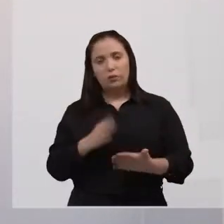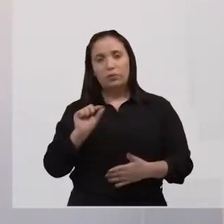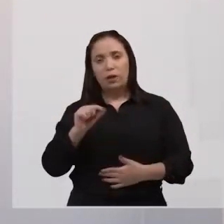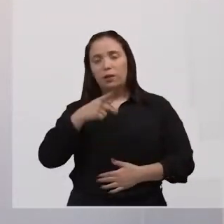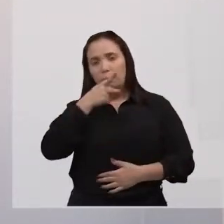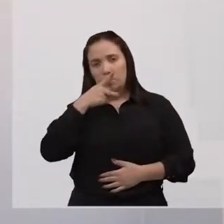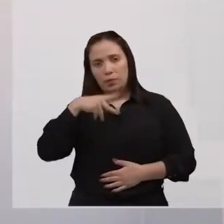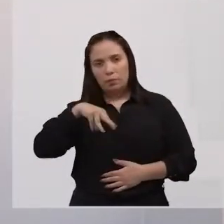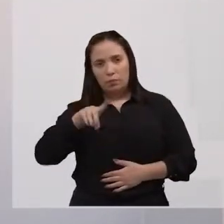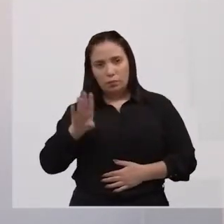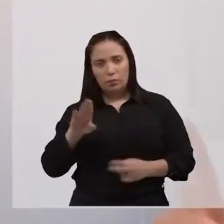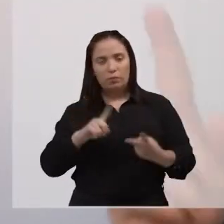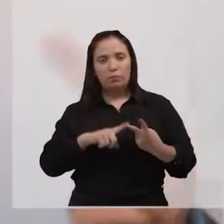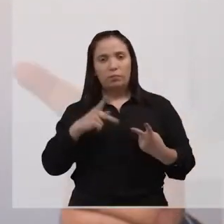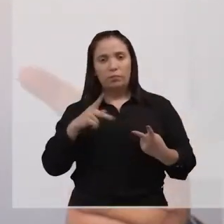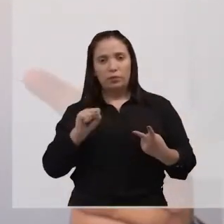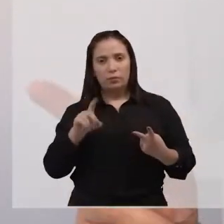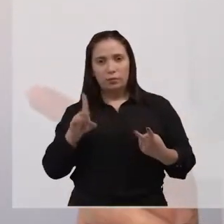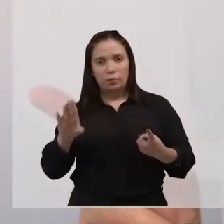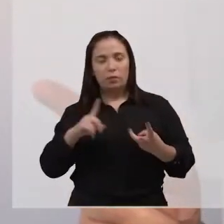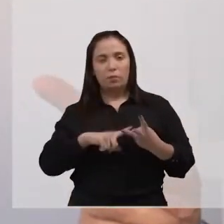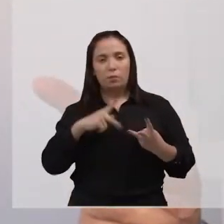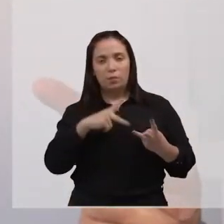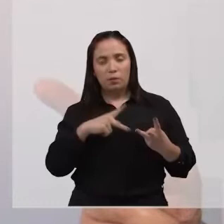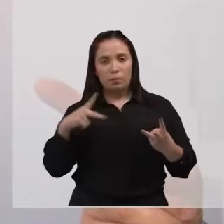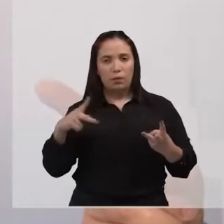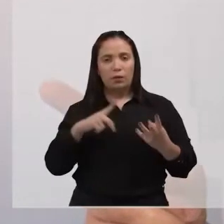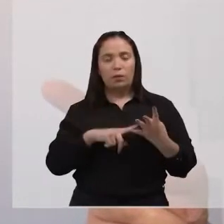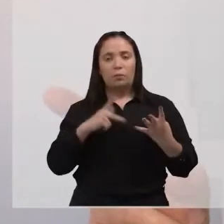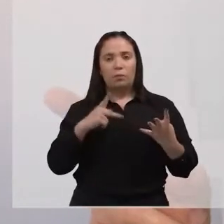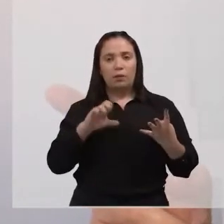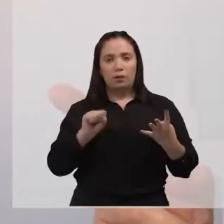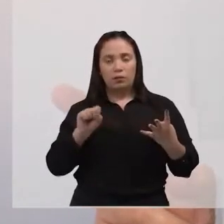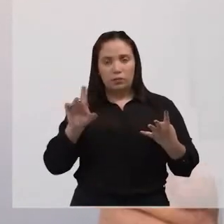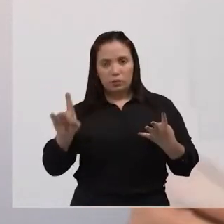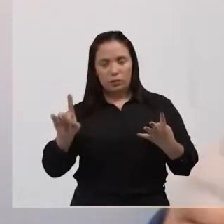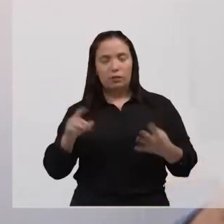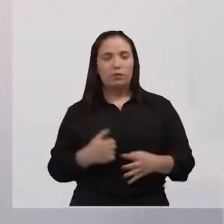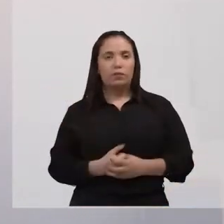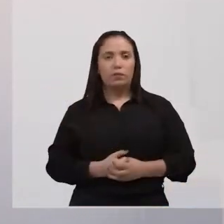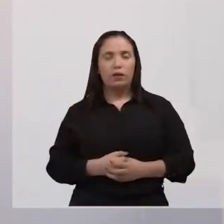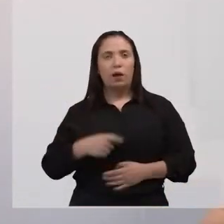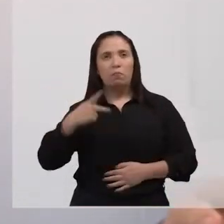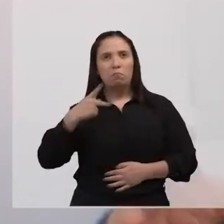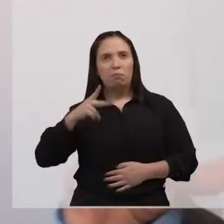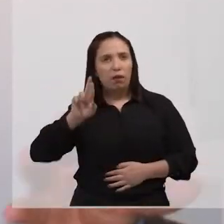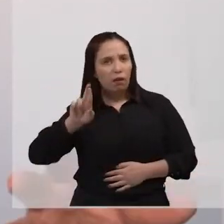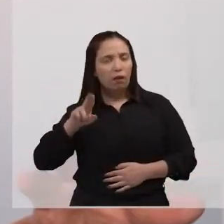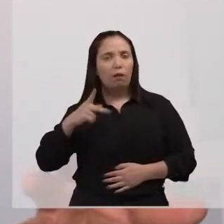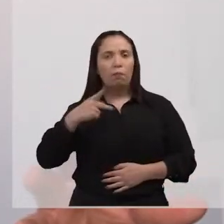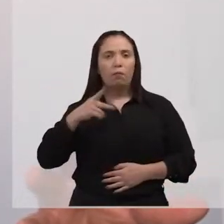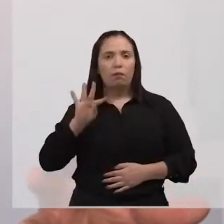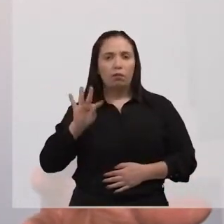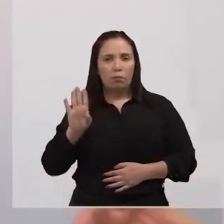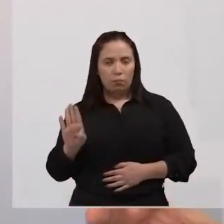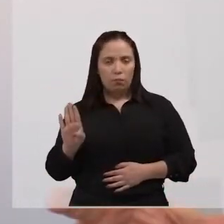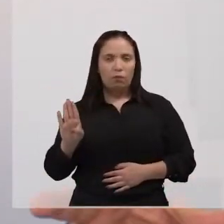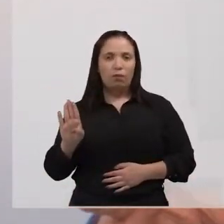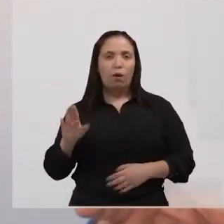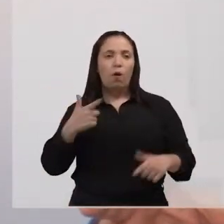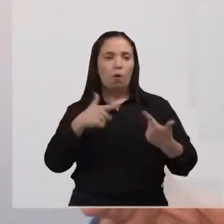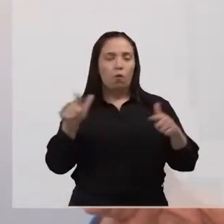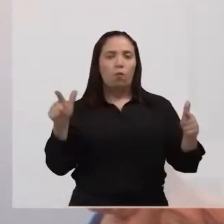PMDB, PSDB, PP, PSD, é isso aí mesmo. PR, PTB e